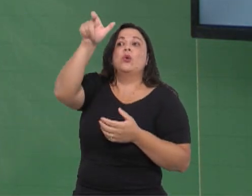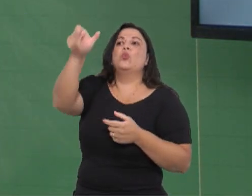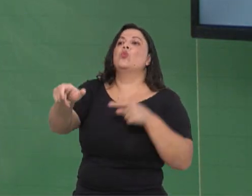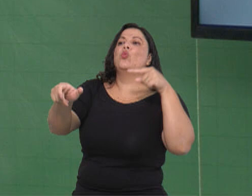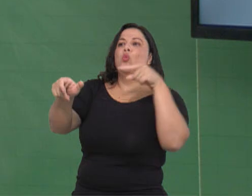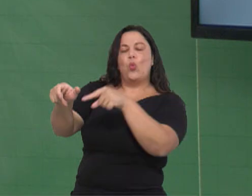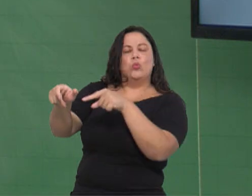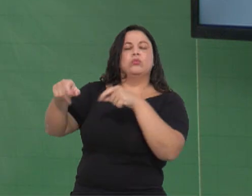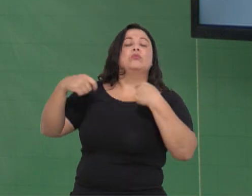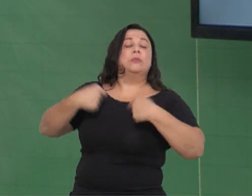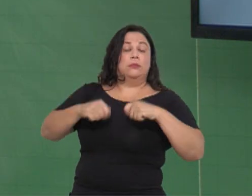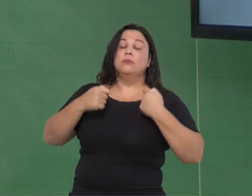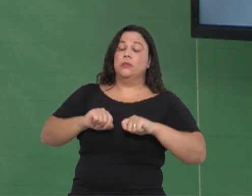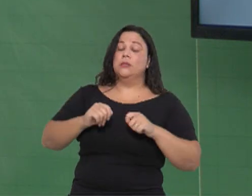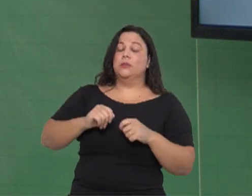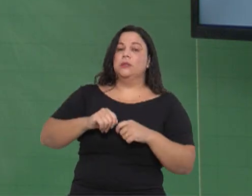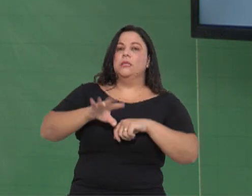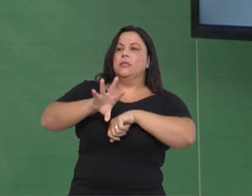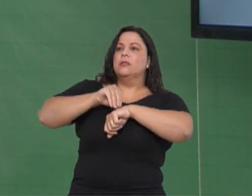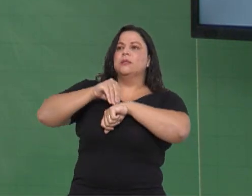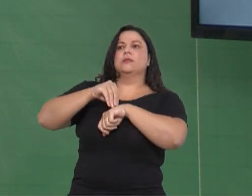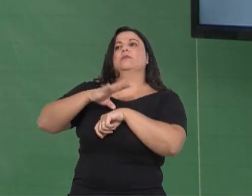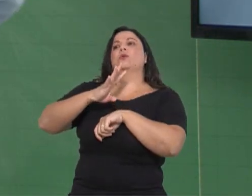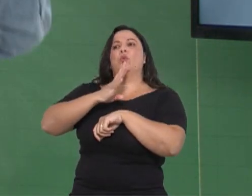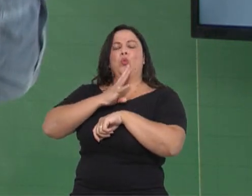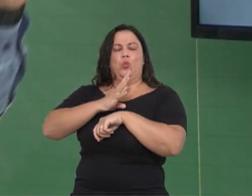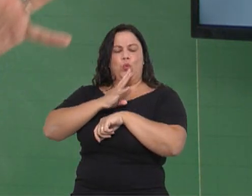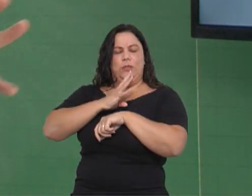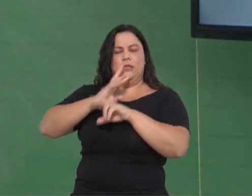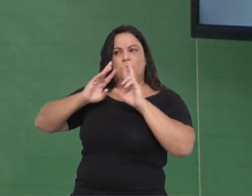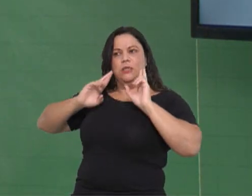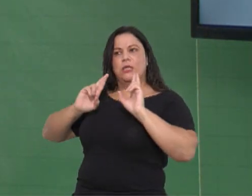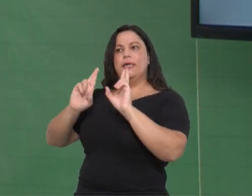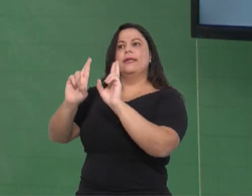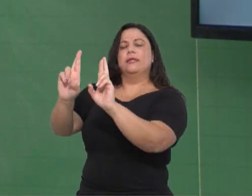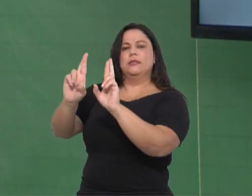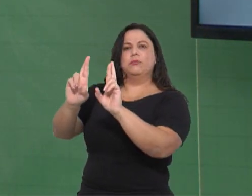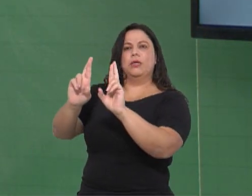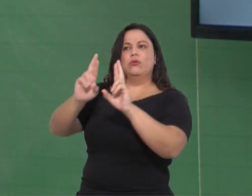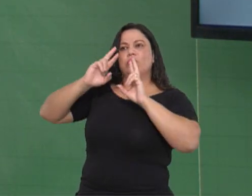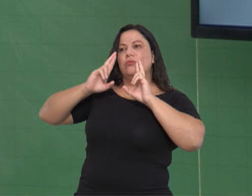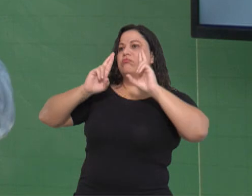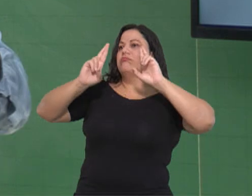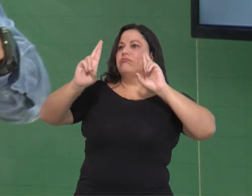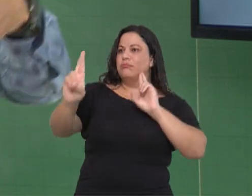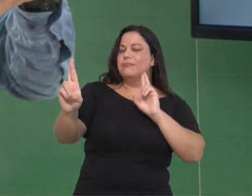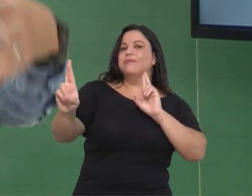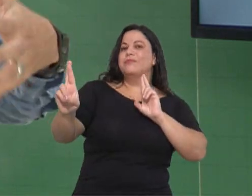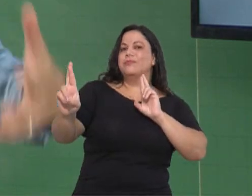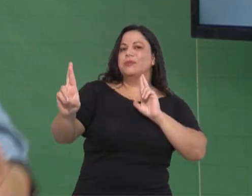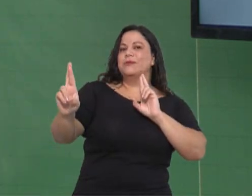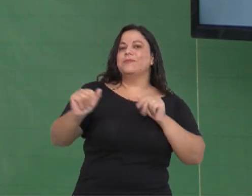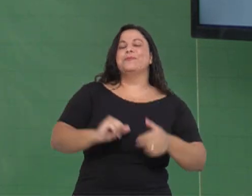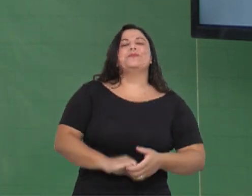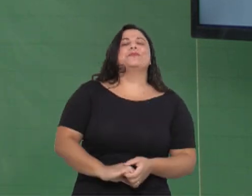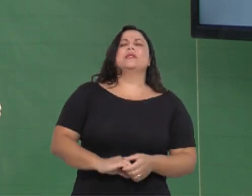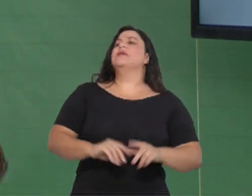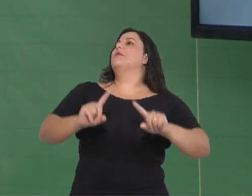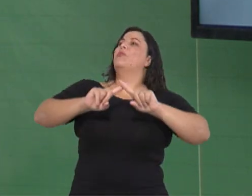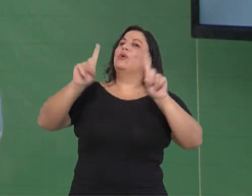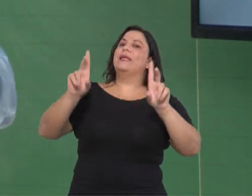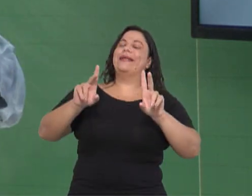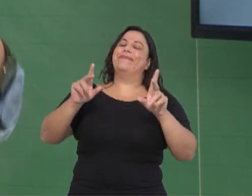de conhecer para respeitar. Mas, quando falamos em folclore, já estamos assumindo